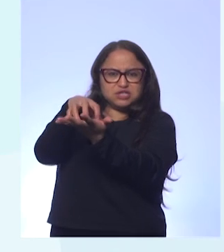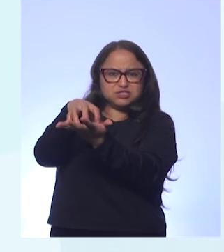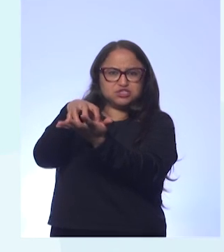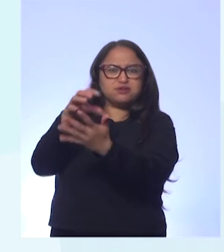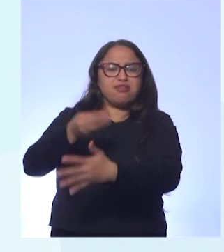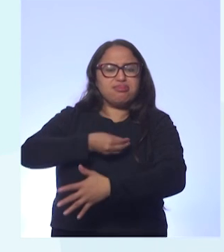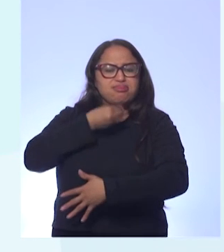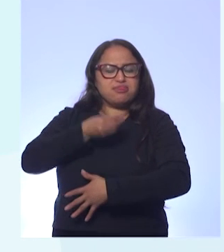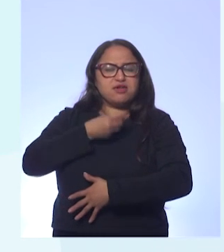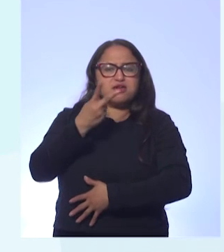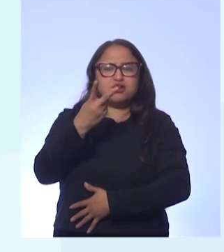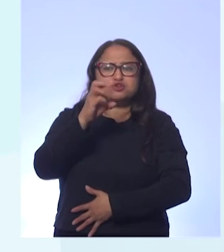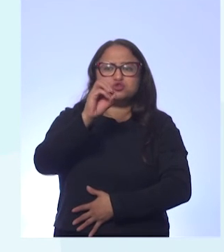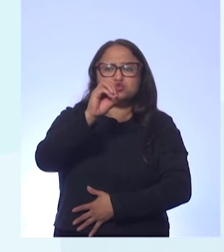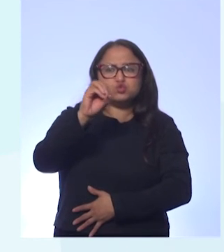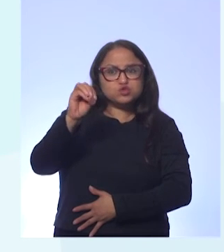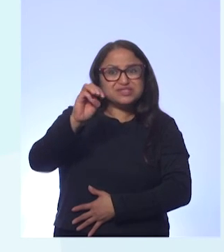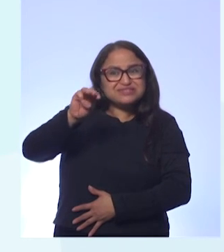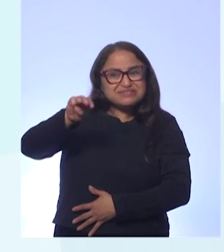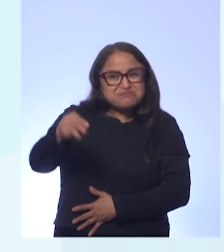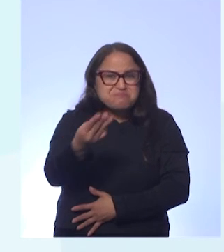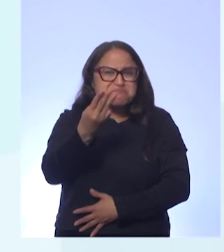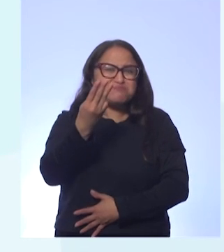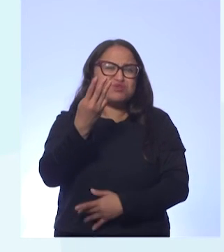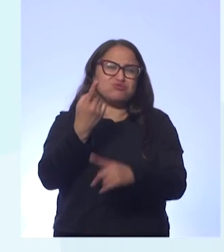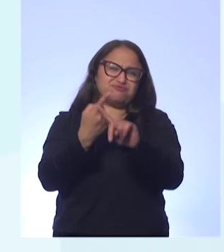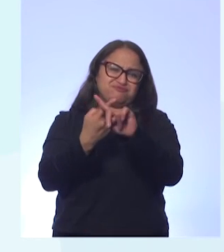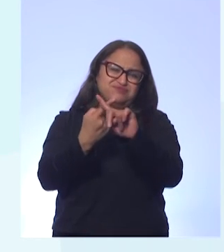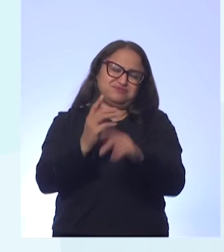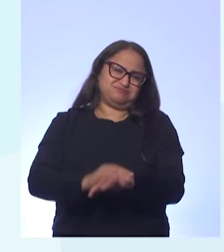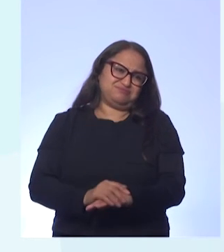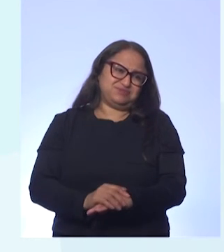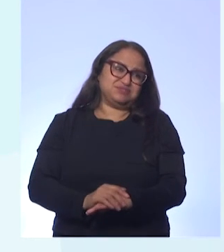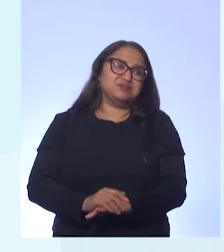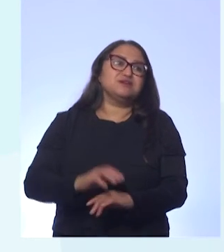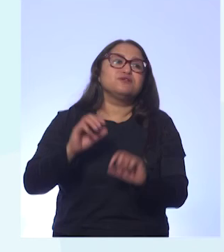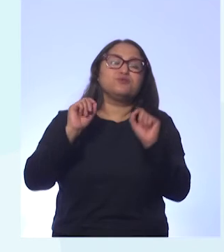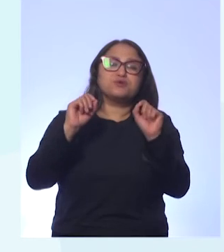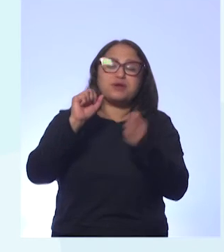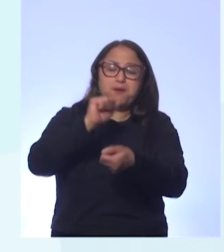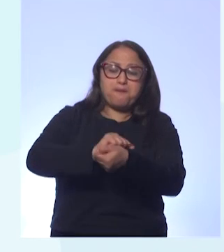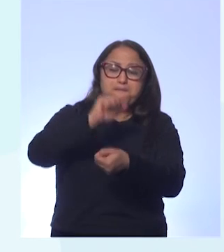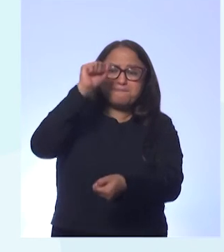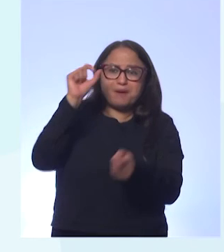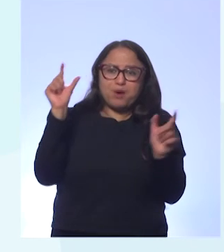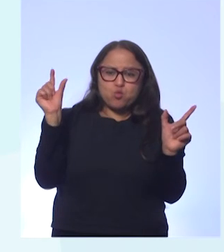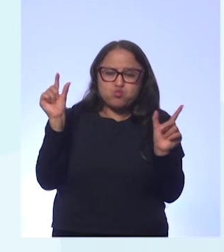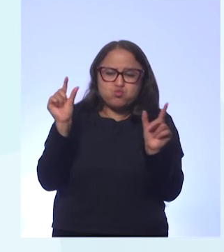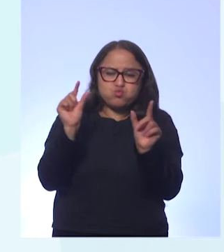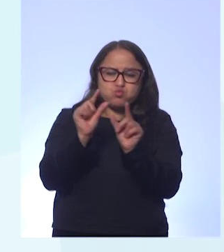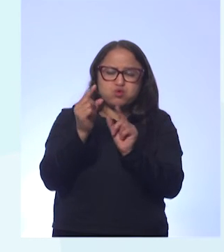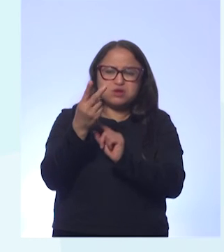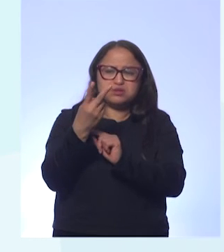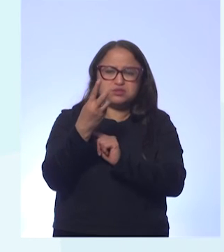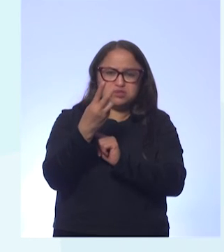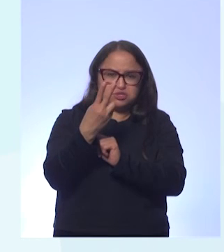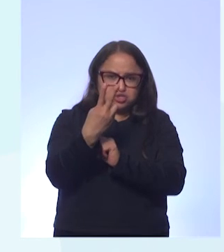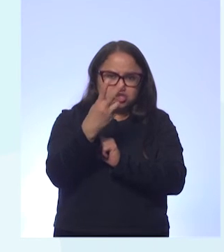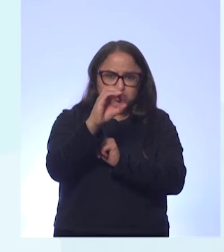real 200.000 vezes. Significa, então, que o mapinha ele foi reduzido 200.000